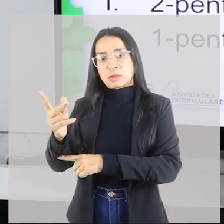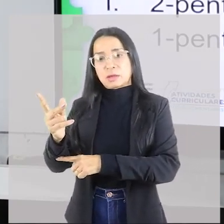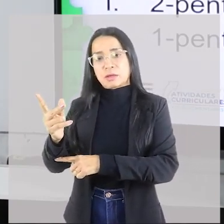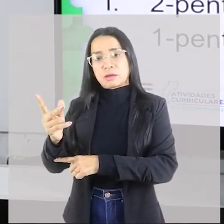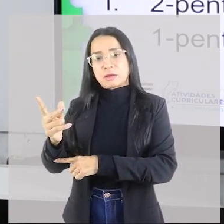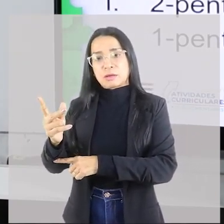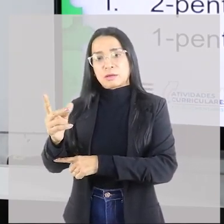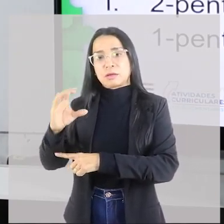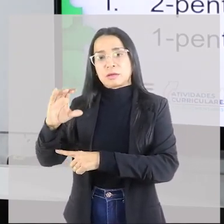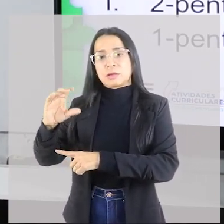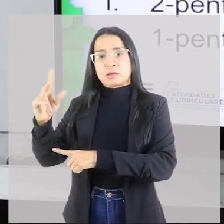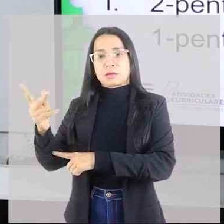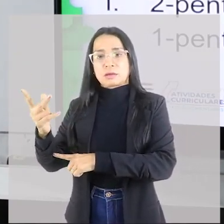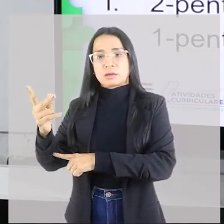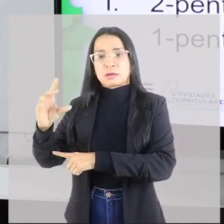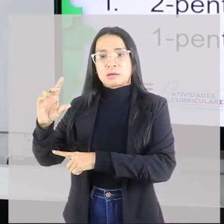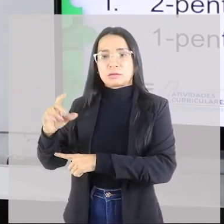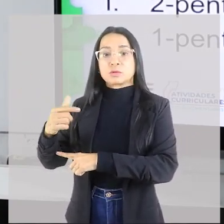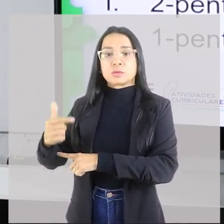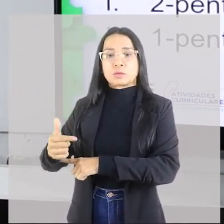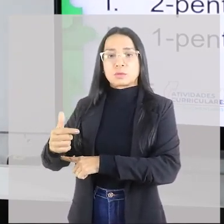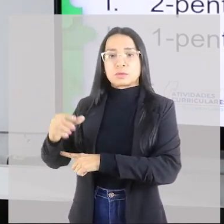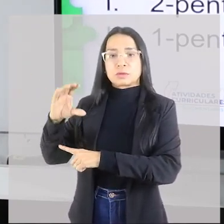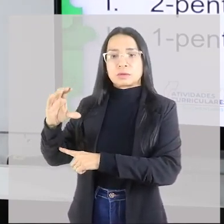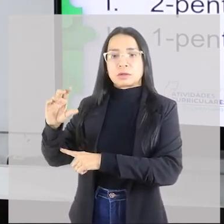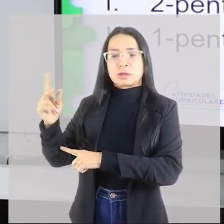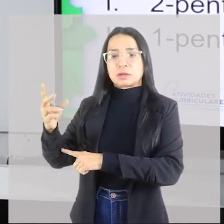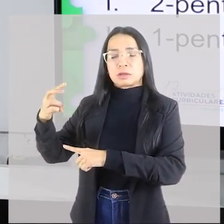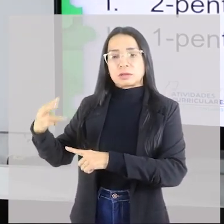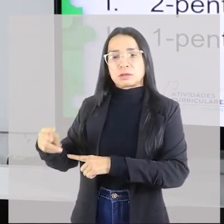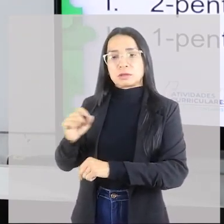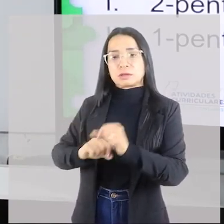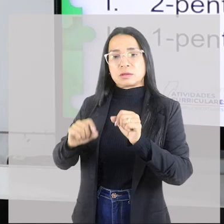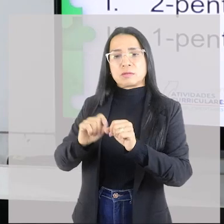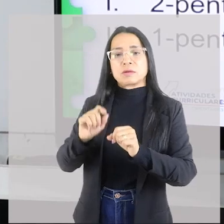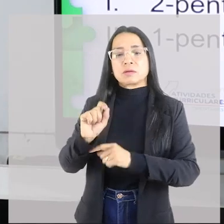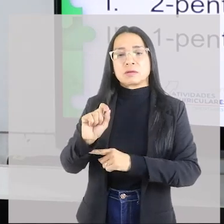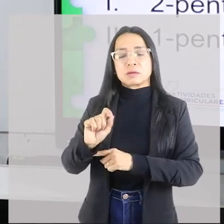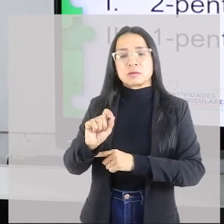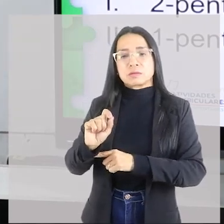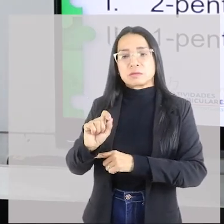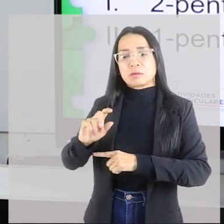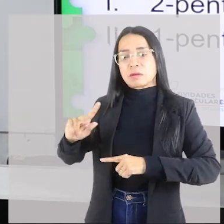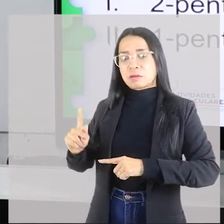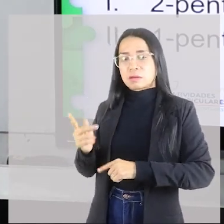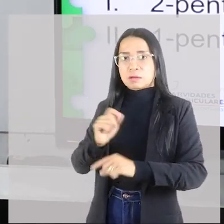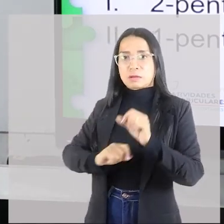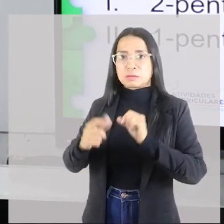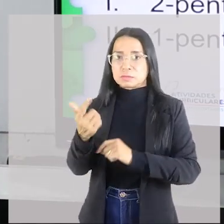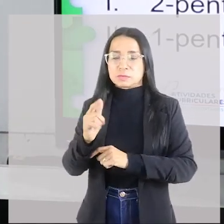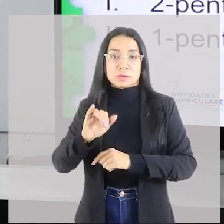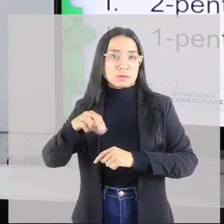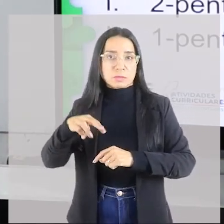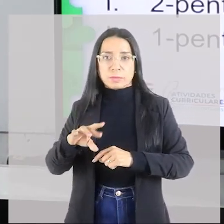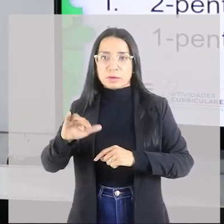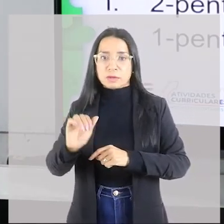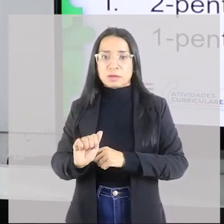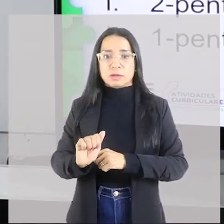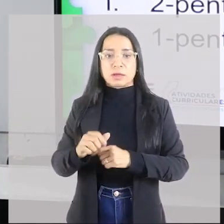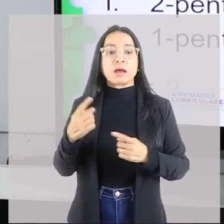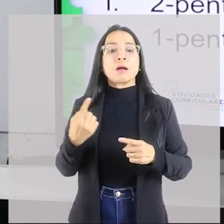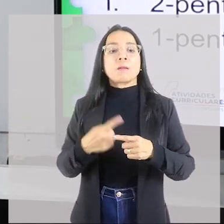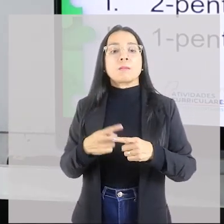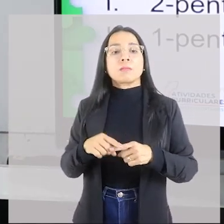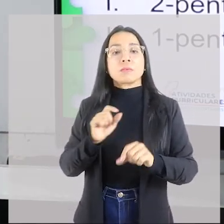2, 3, 4, 5. Mesmo que você faça isso, você não tem isomeria geométrica aqui, pelo